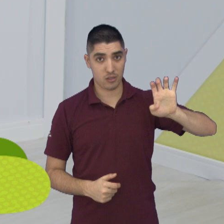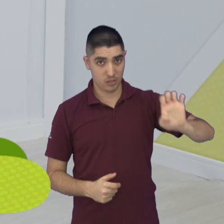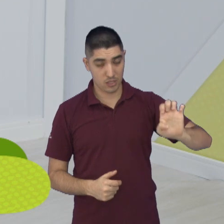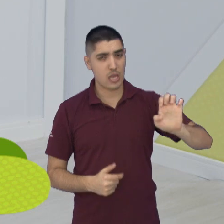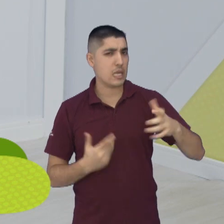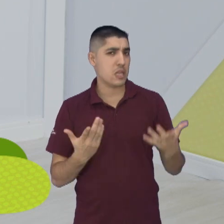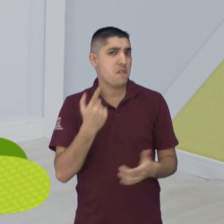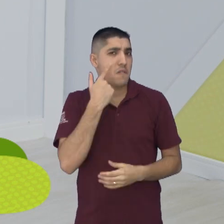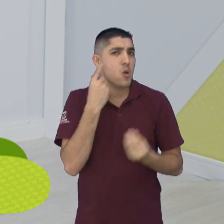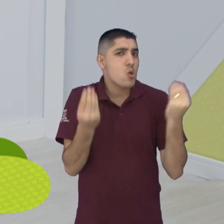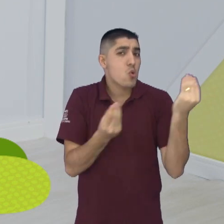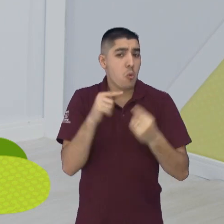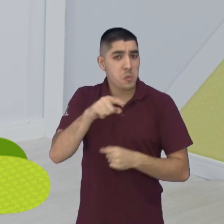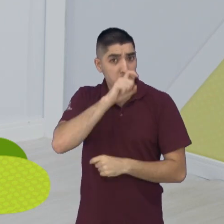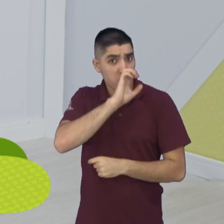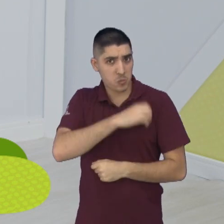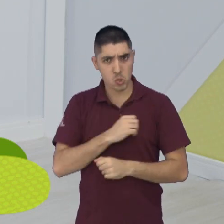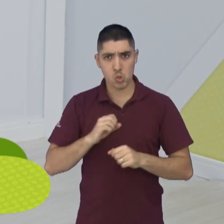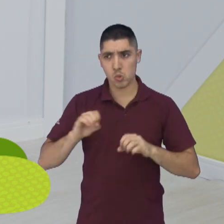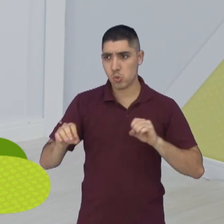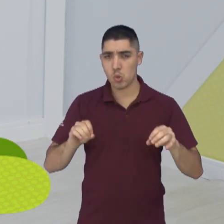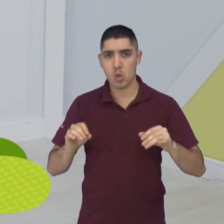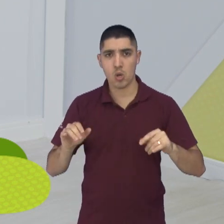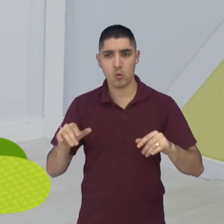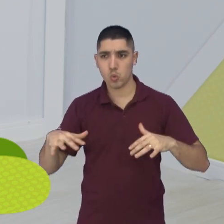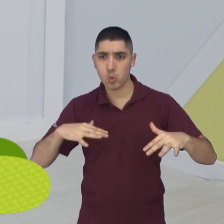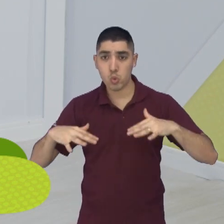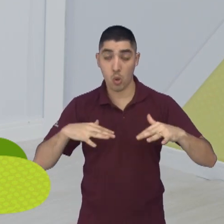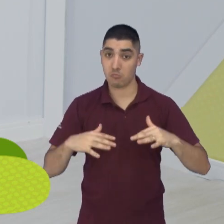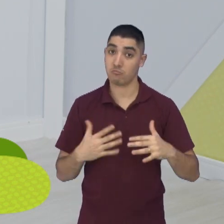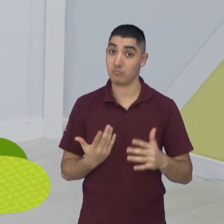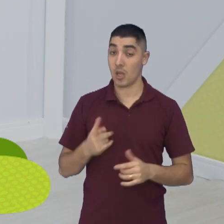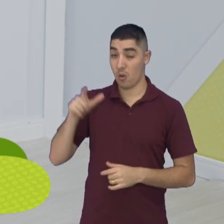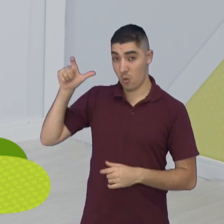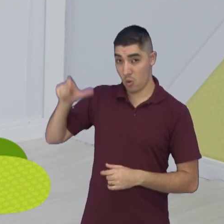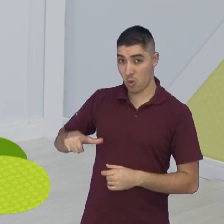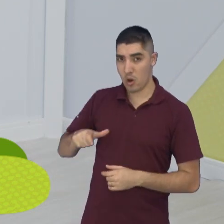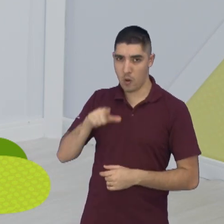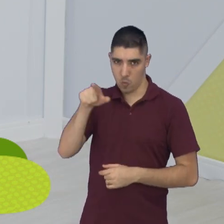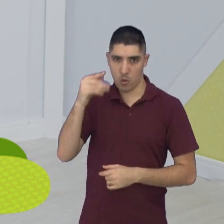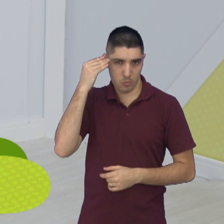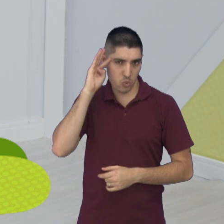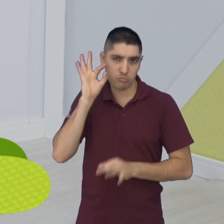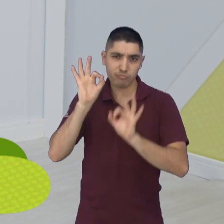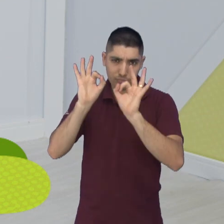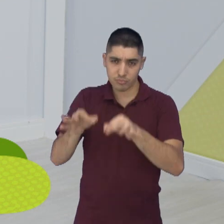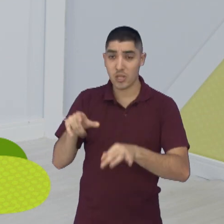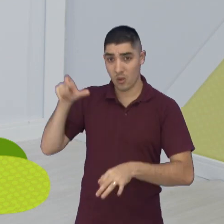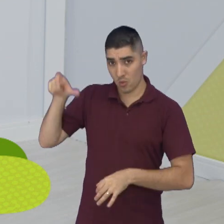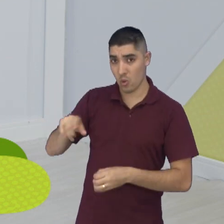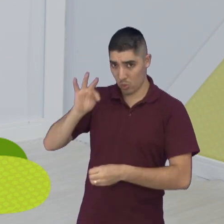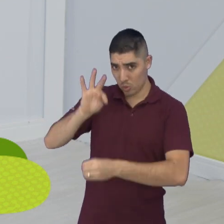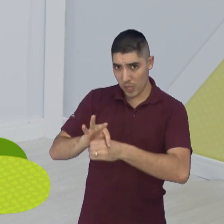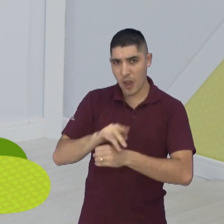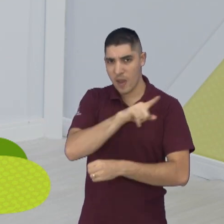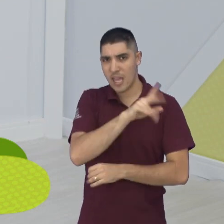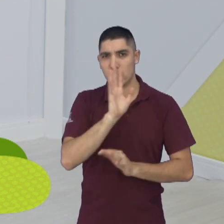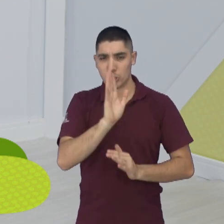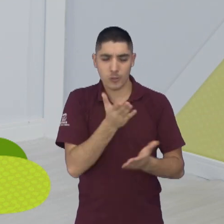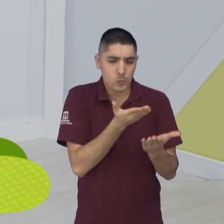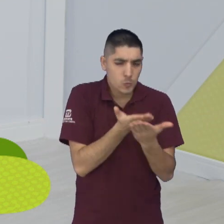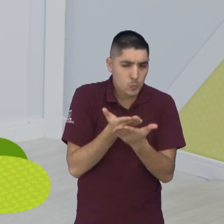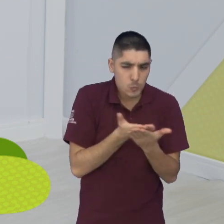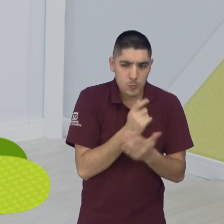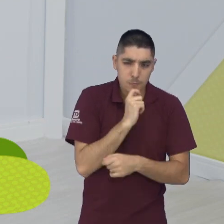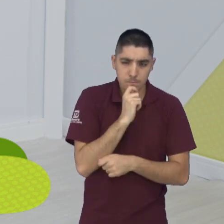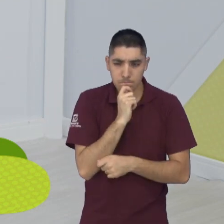ser esse São José hoje em campo. Você bem falou, provavelmente o Ricardo estudou essa equipe, provavelmente não, ele estudou a equipe do Primavera e achou